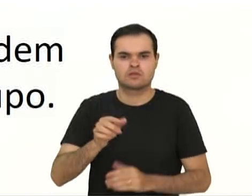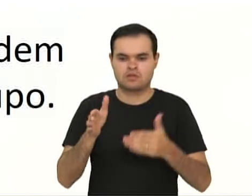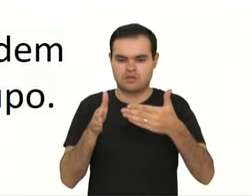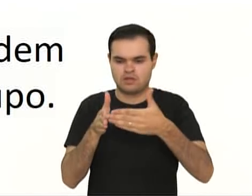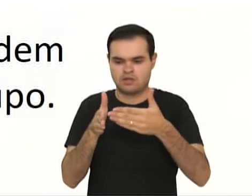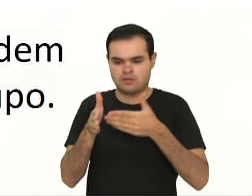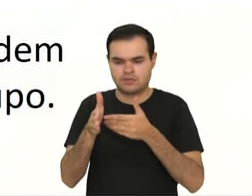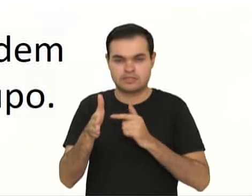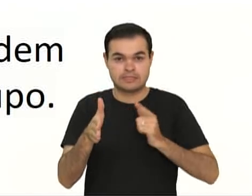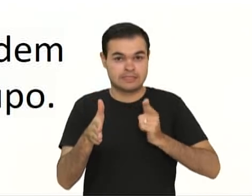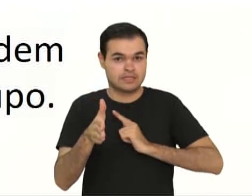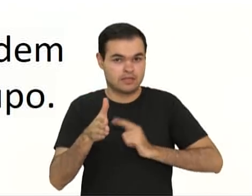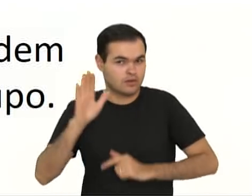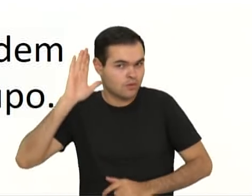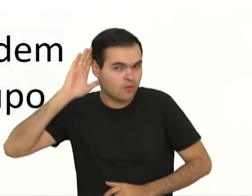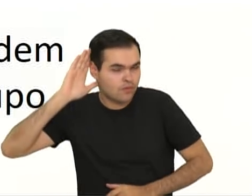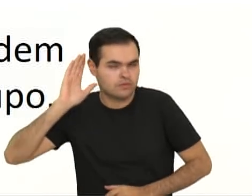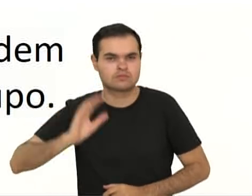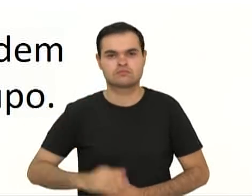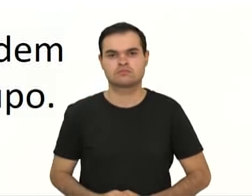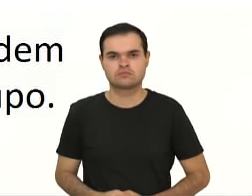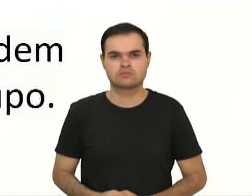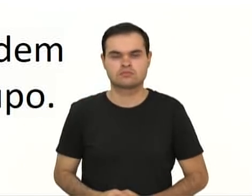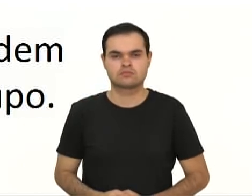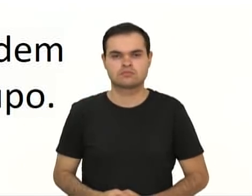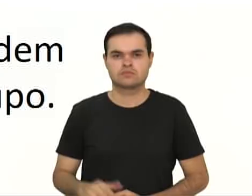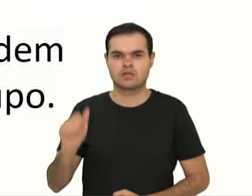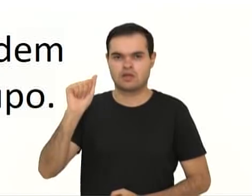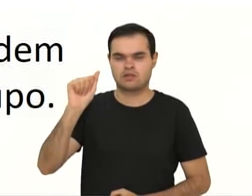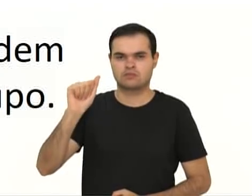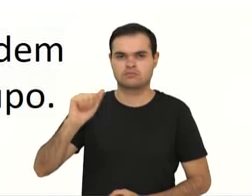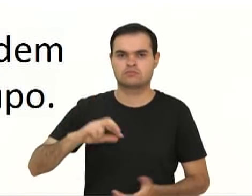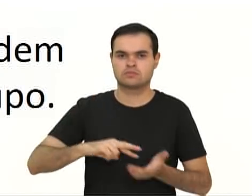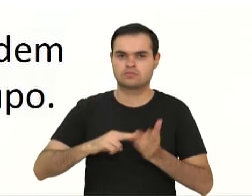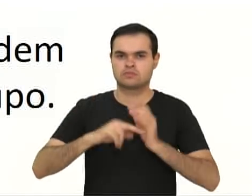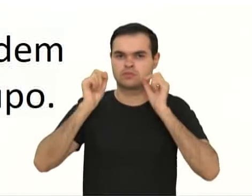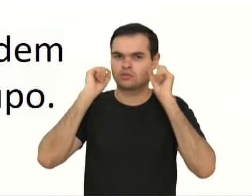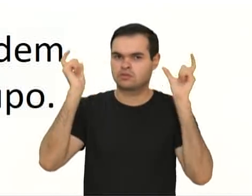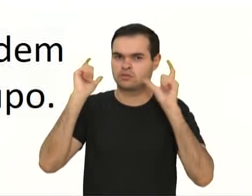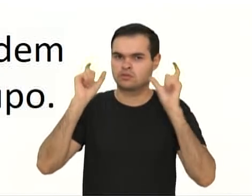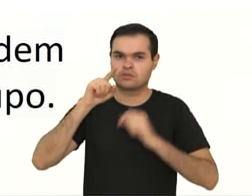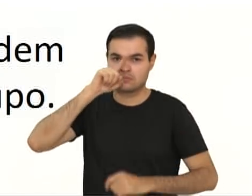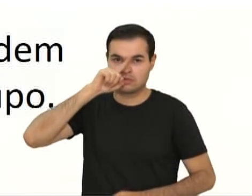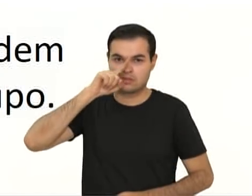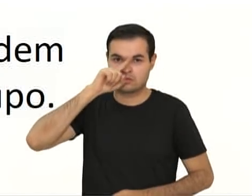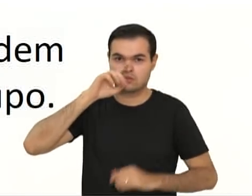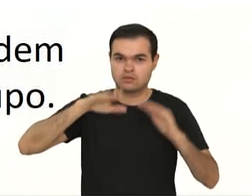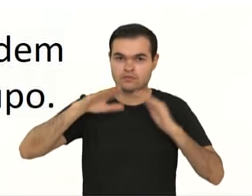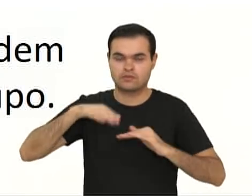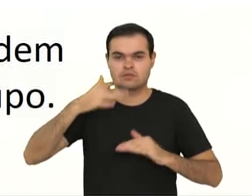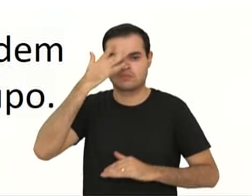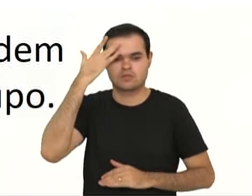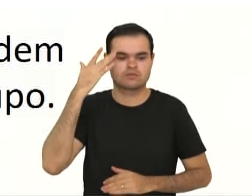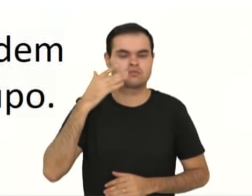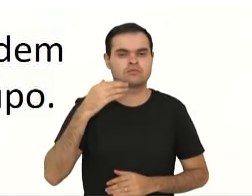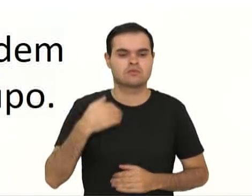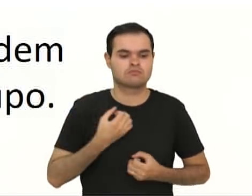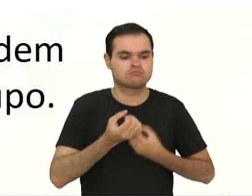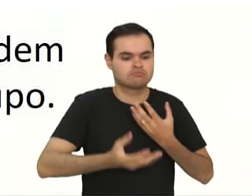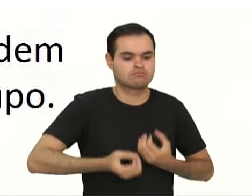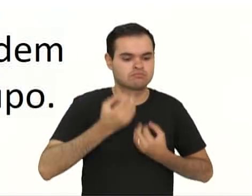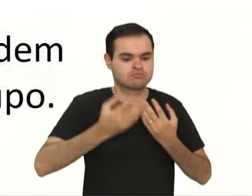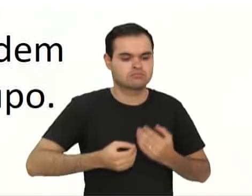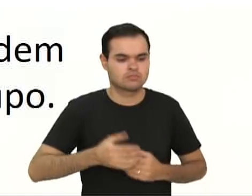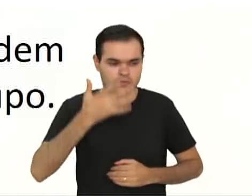têm ouvidos. Letra A. Exprime um alerta para os perigos de sermos escutados sem saber, de